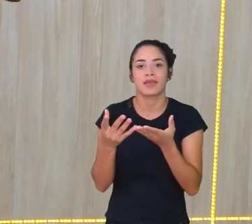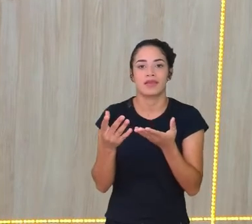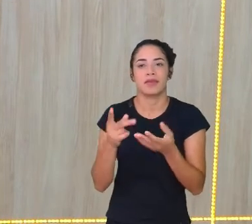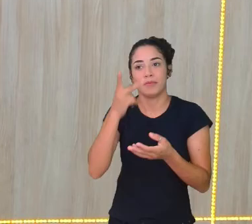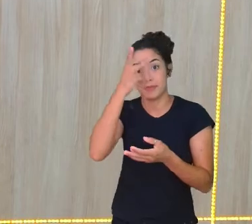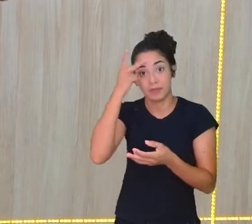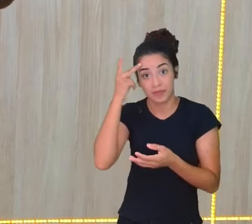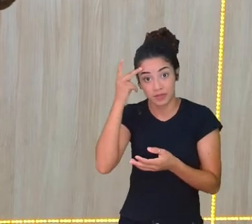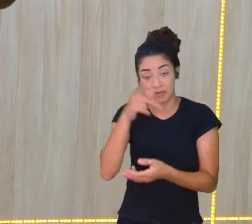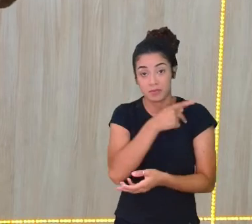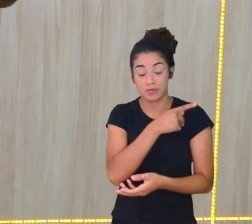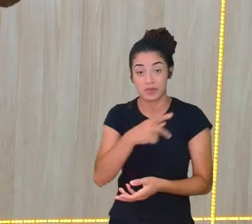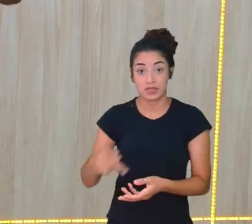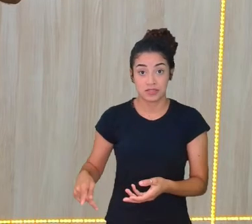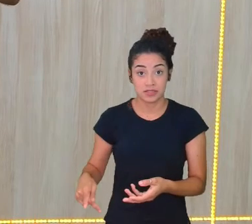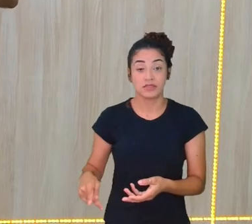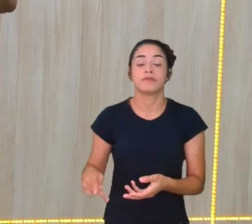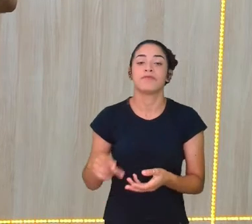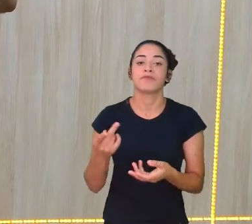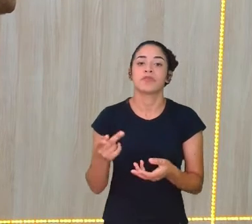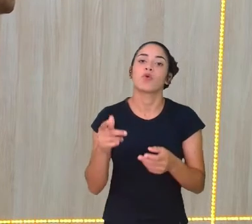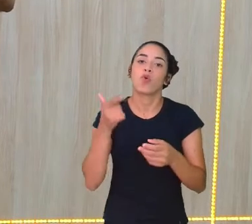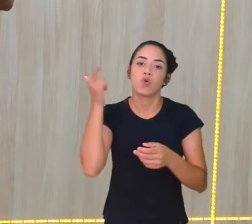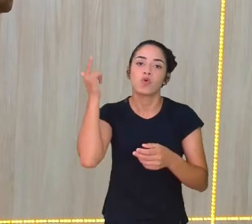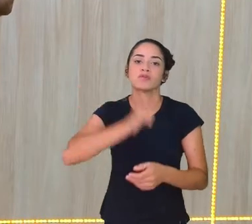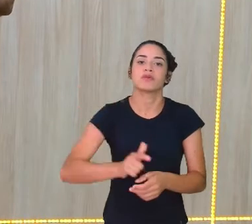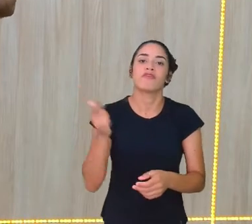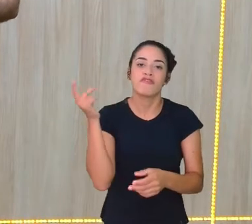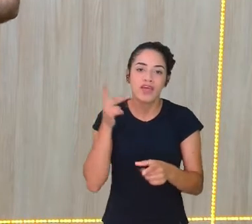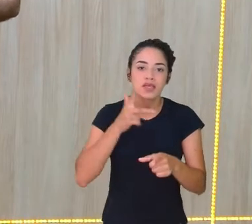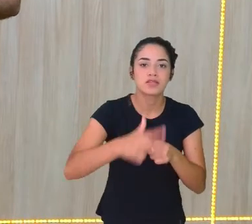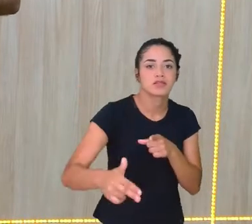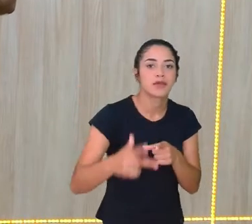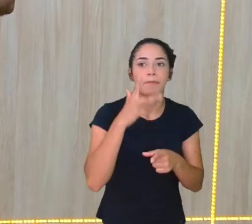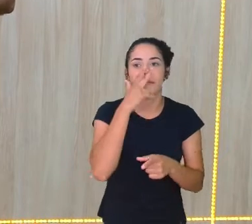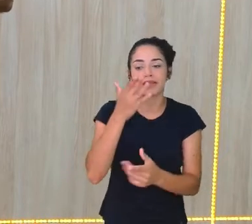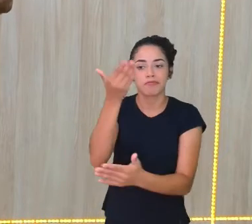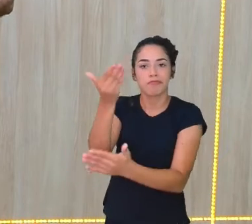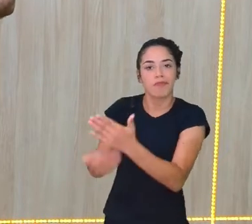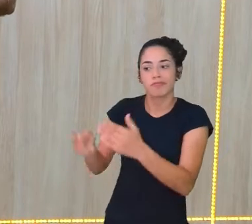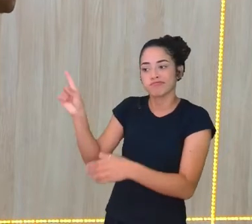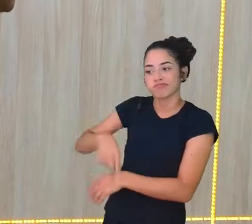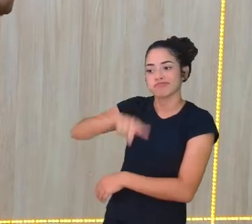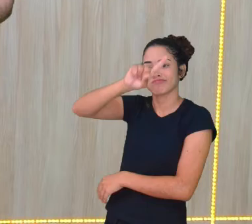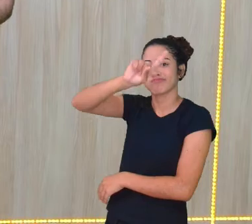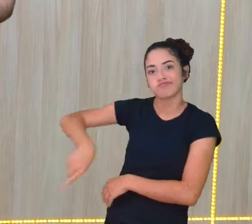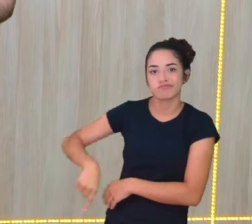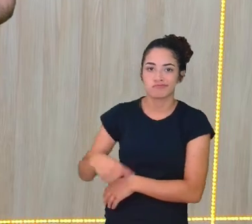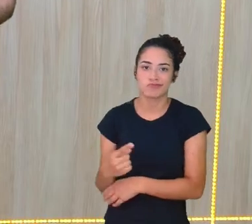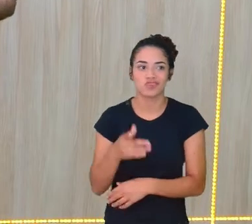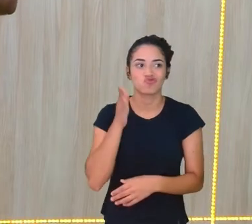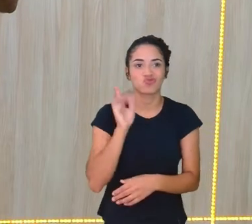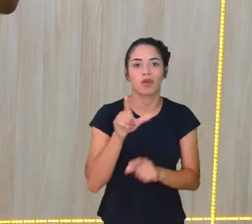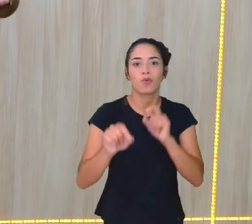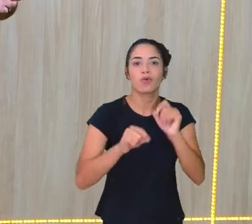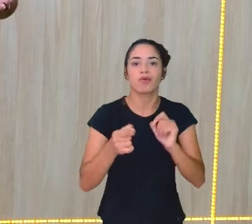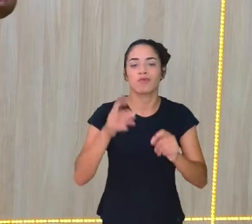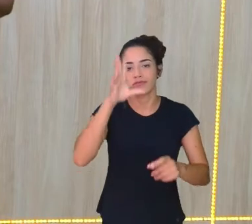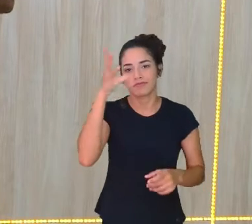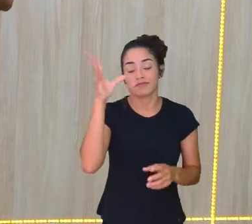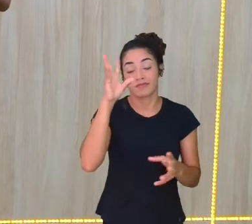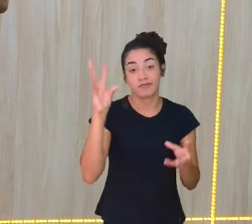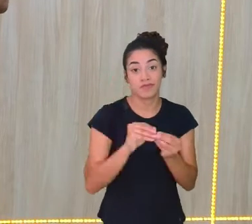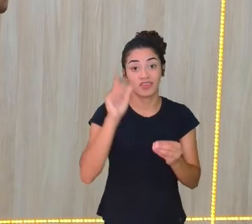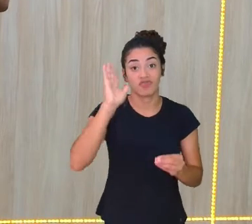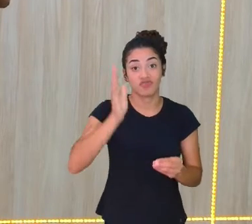ele venha a assumir. Aí, nesse sentido, o movimento ele já perde a sua legitimidade. Detalhe,